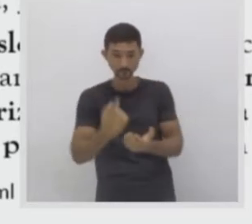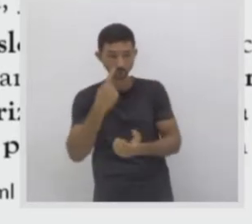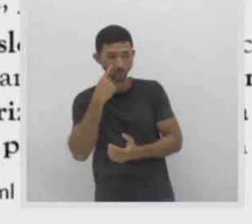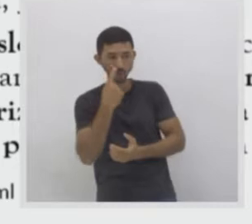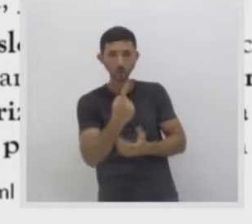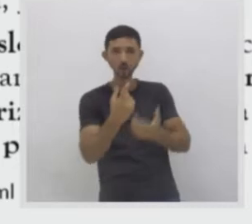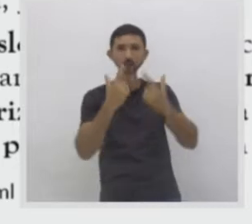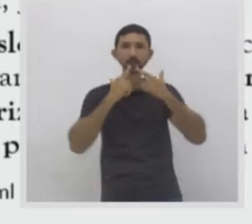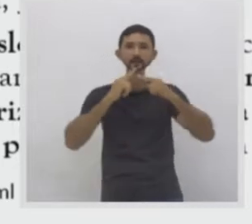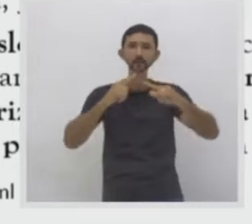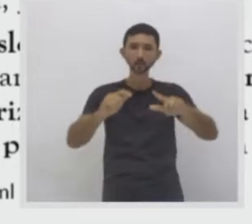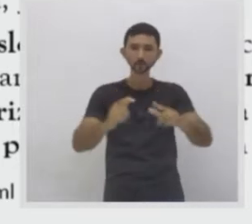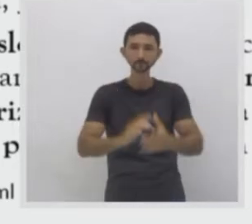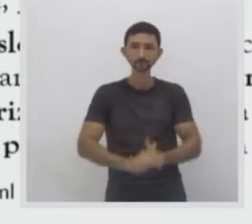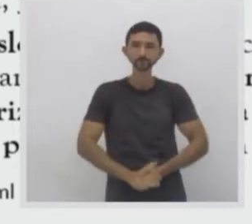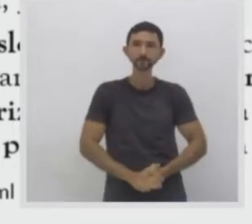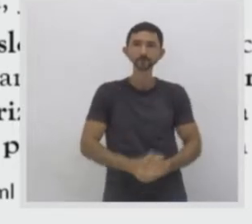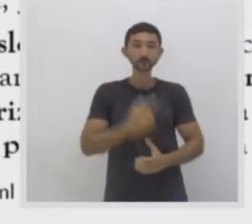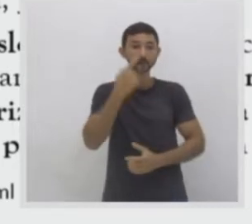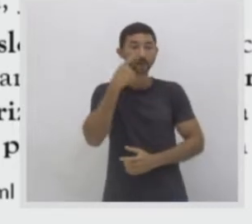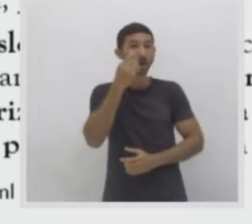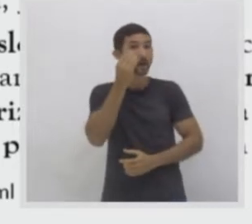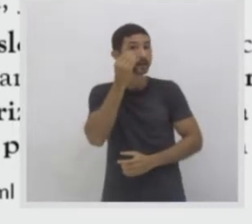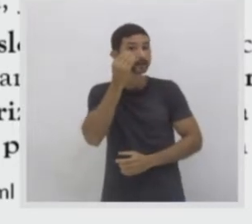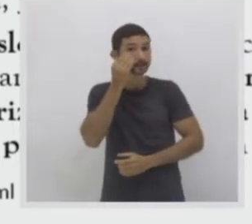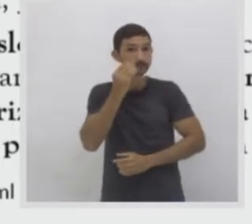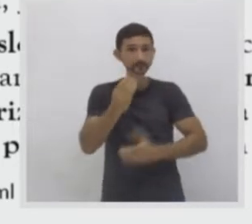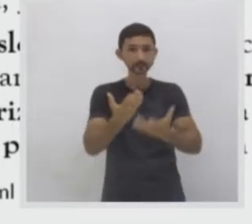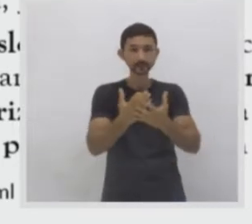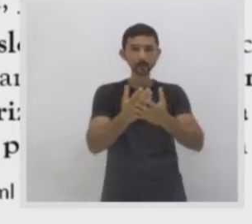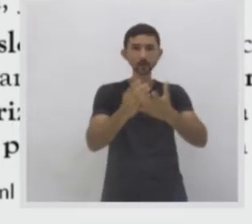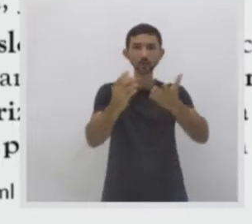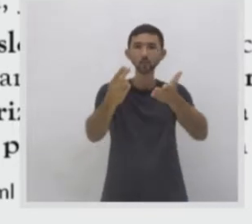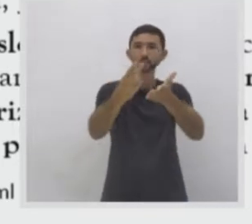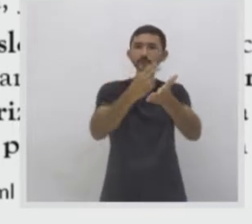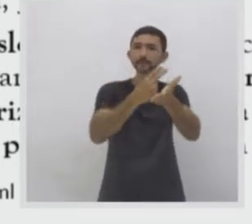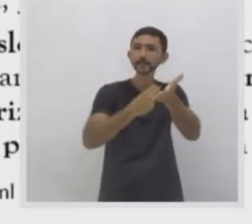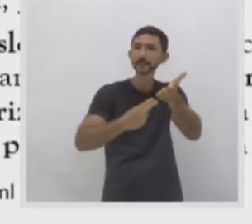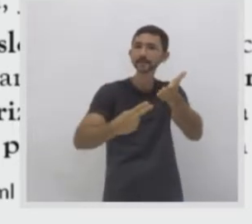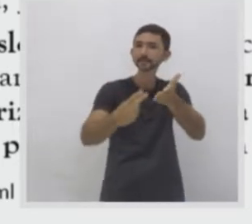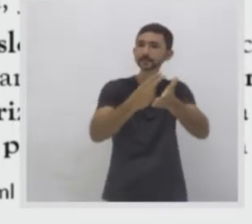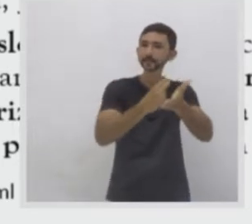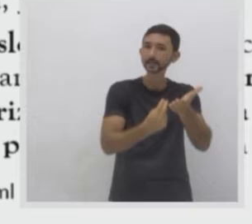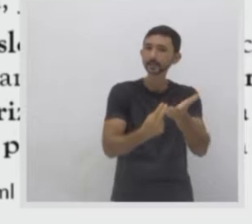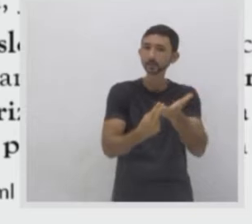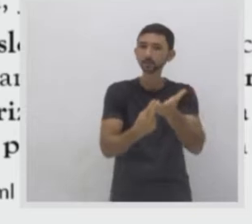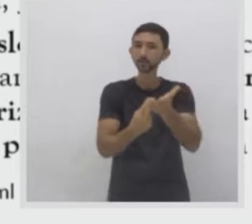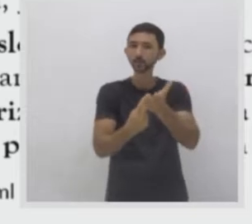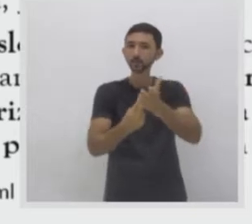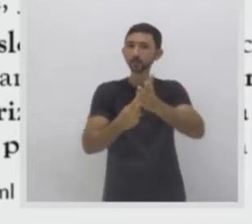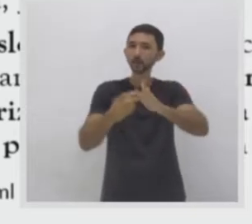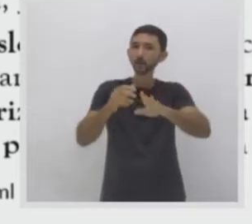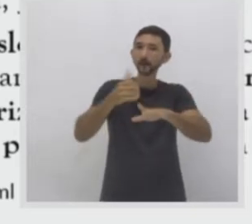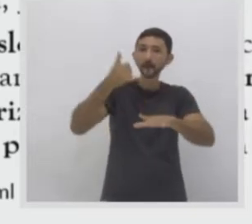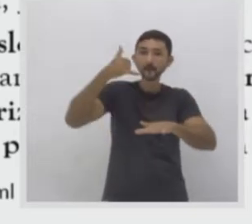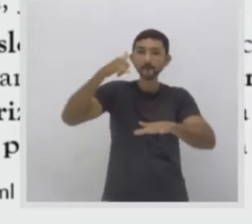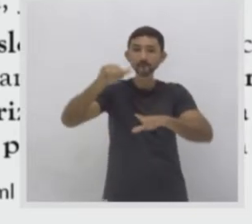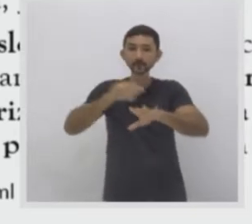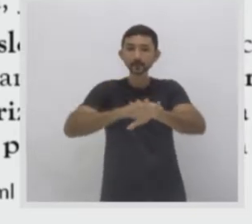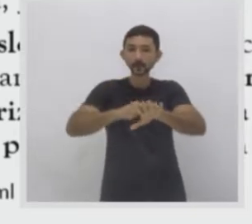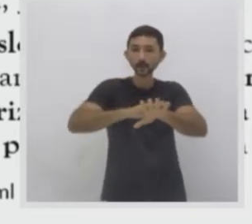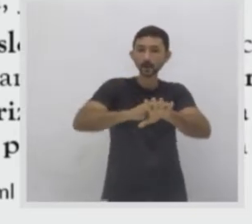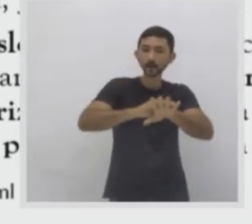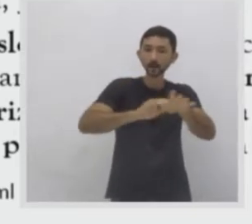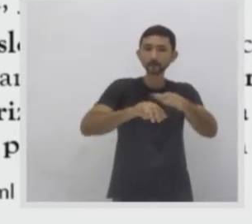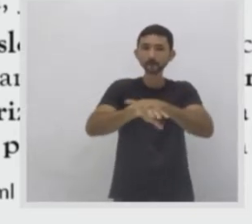Preste bastante atenção na imagem. A prevenção está em nossas mãos. A